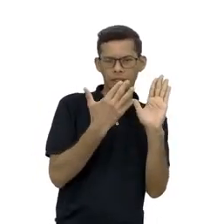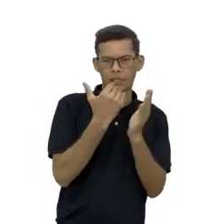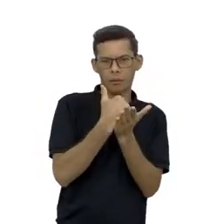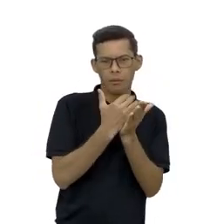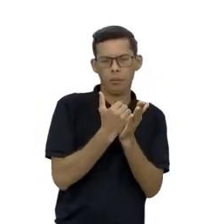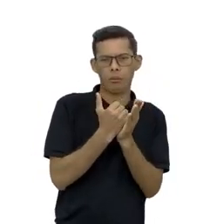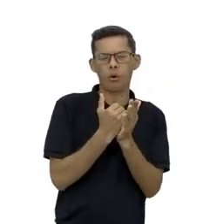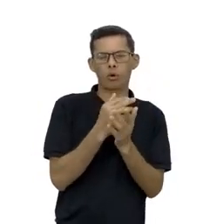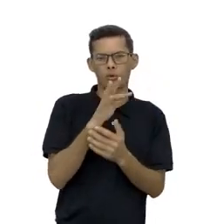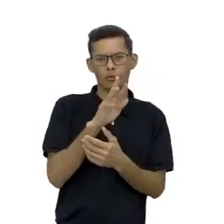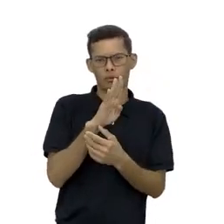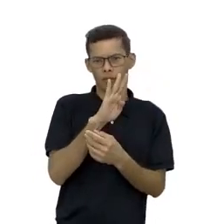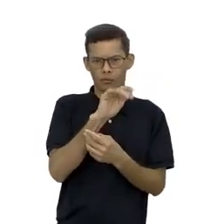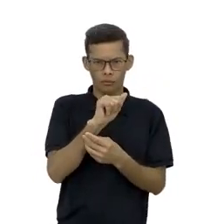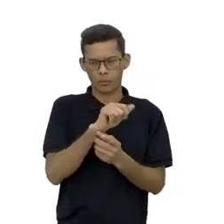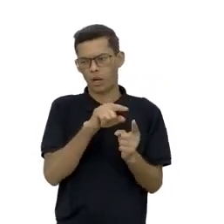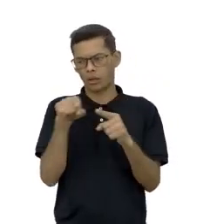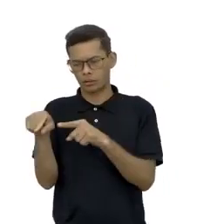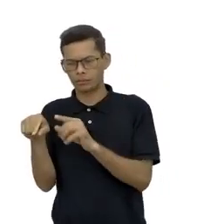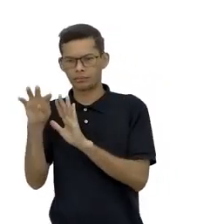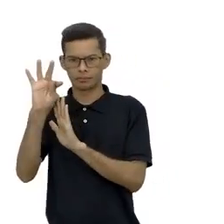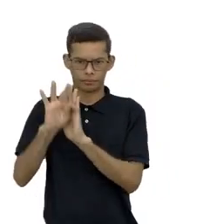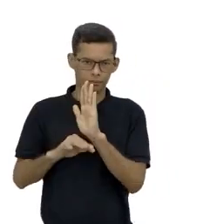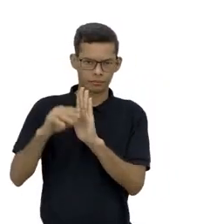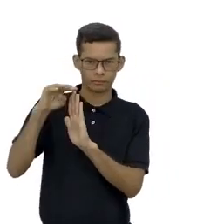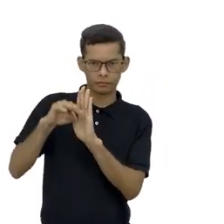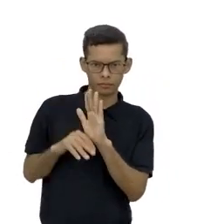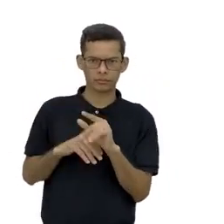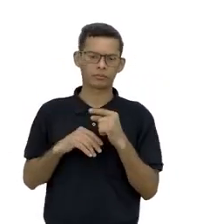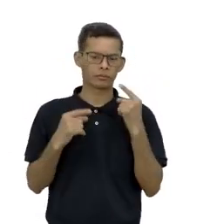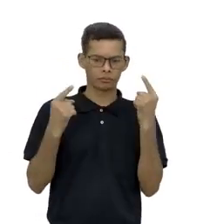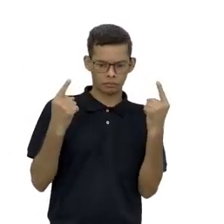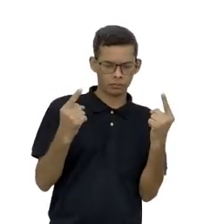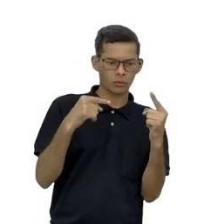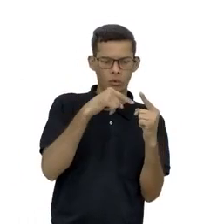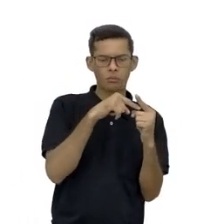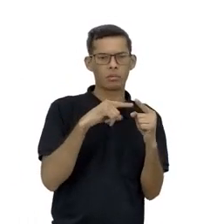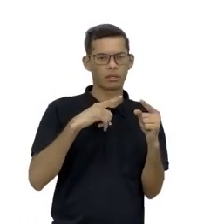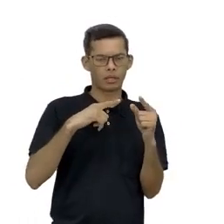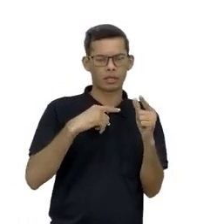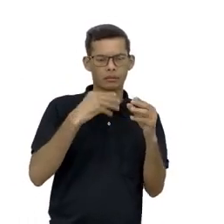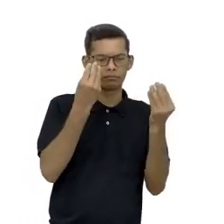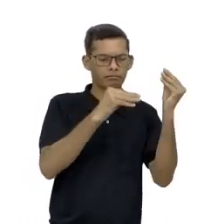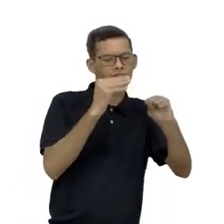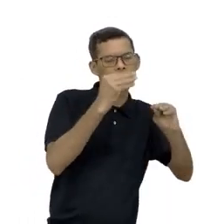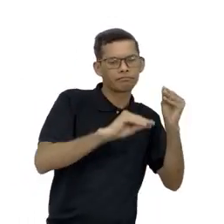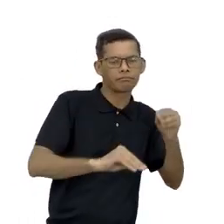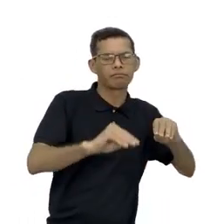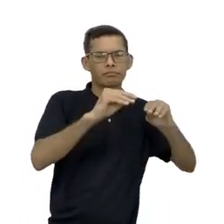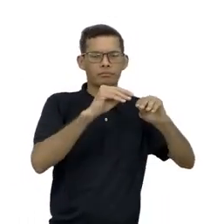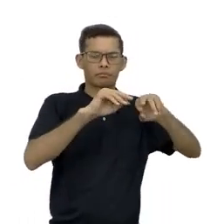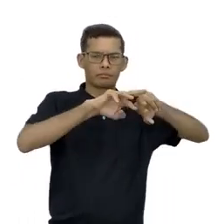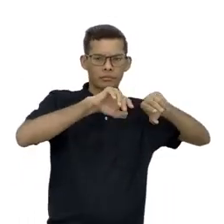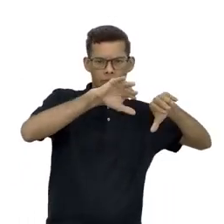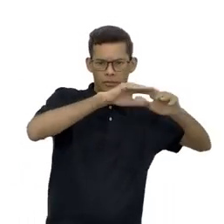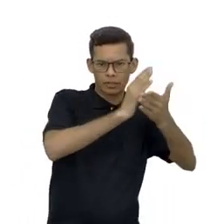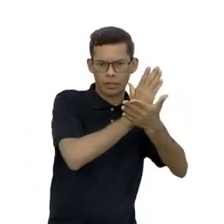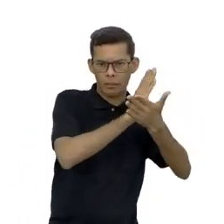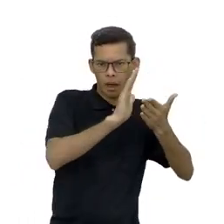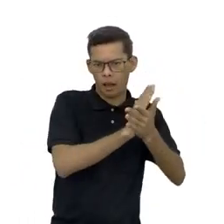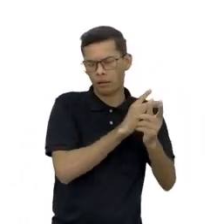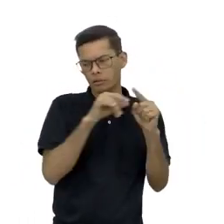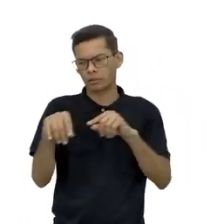elas, pois somente uma traz os ingredientes separados. Na sequência em dupla,